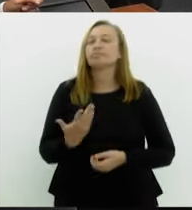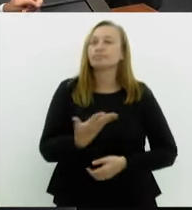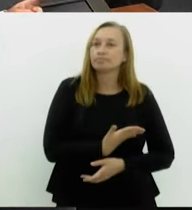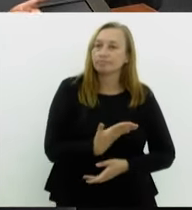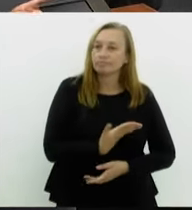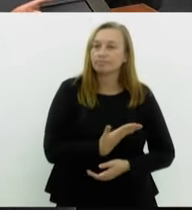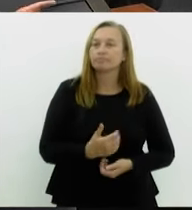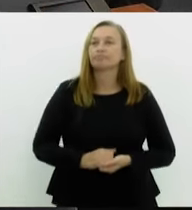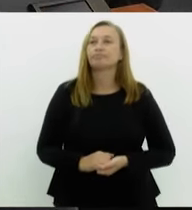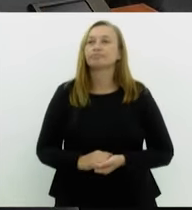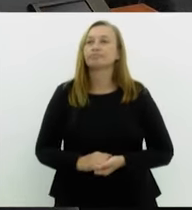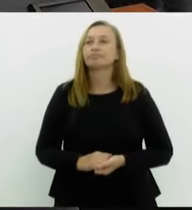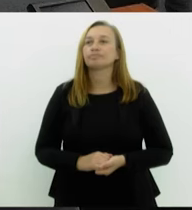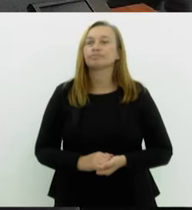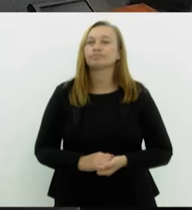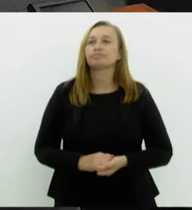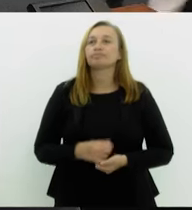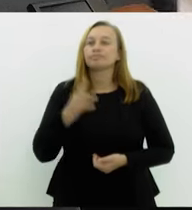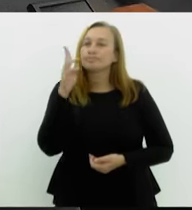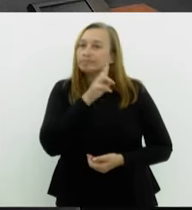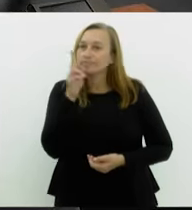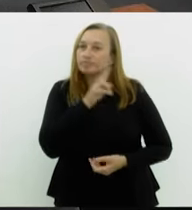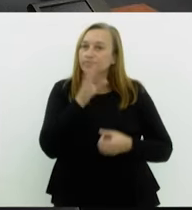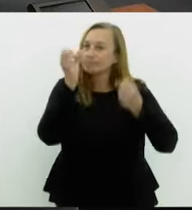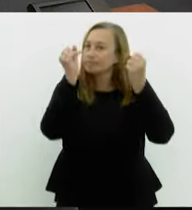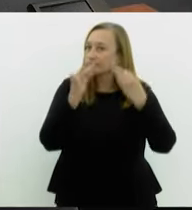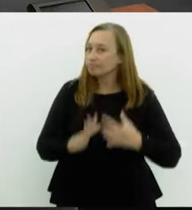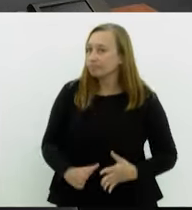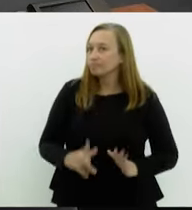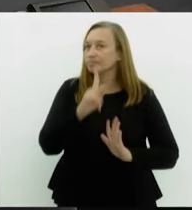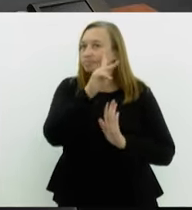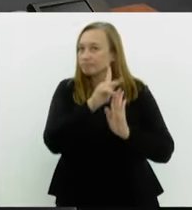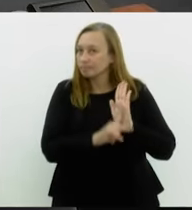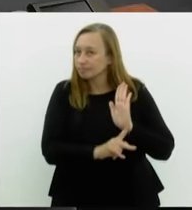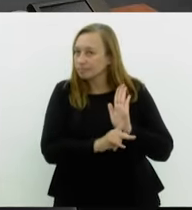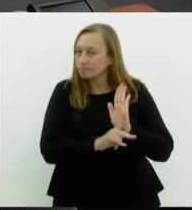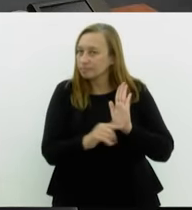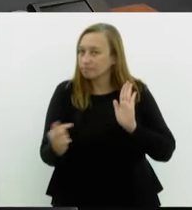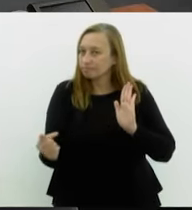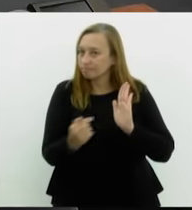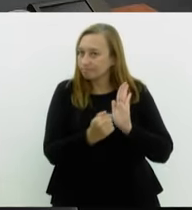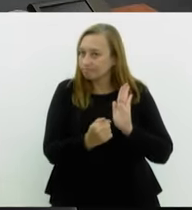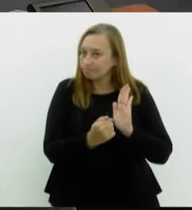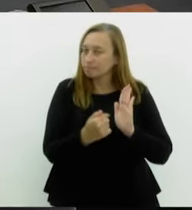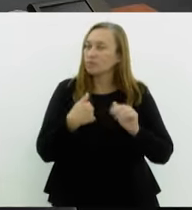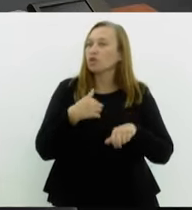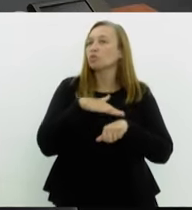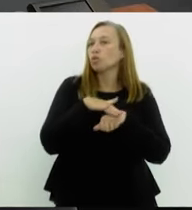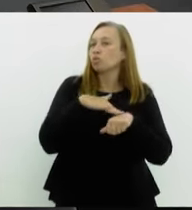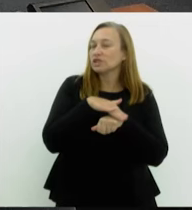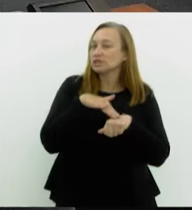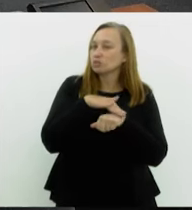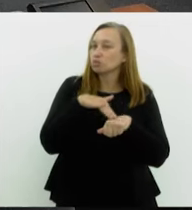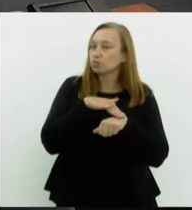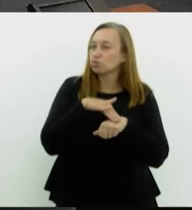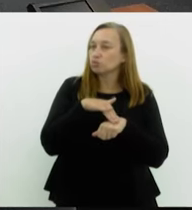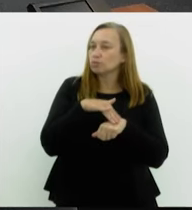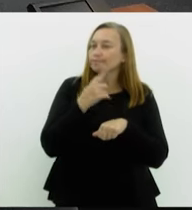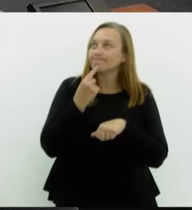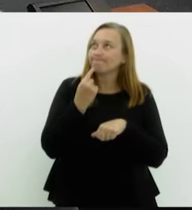colegas, eu vou rapidamente explicar esse projeto. Estava conversando agora